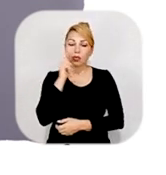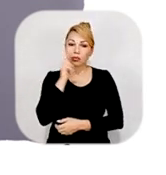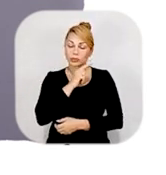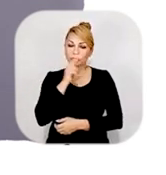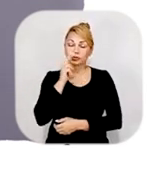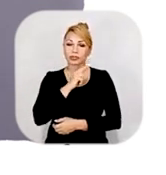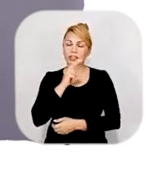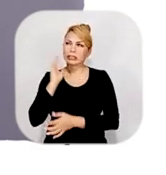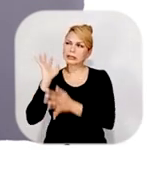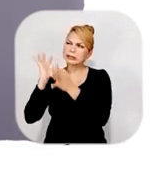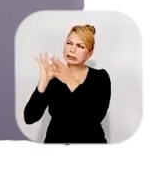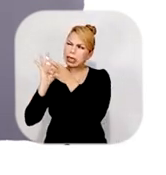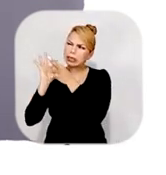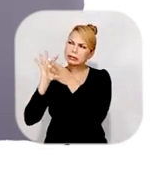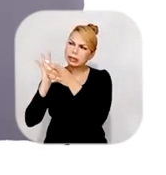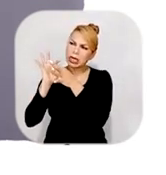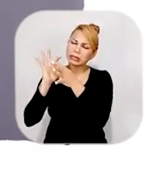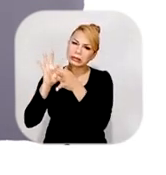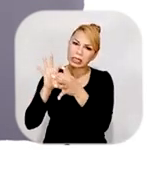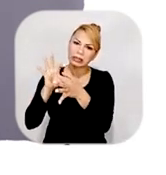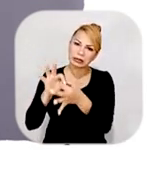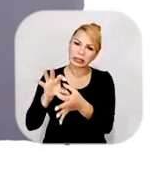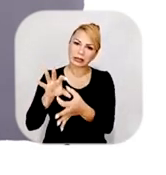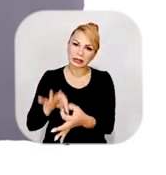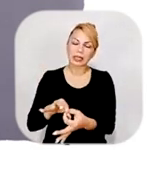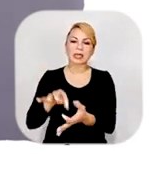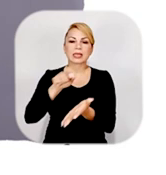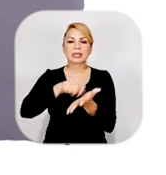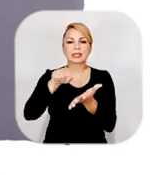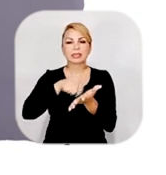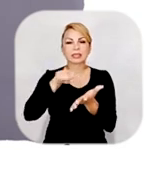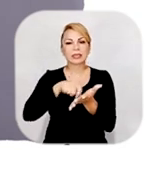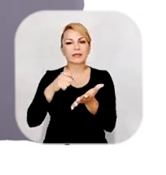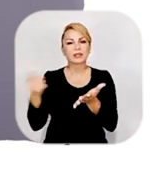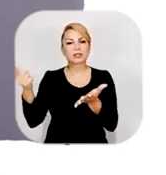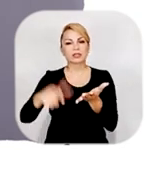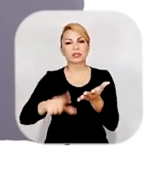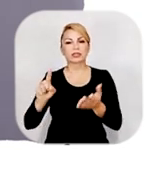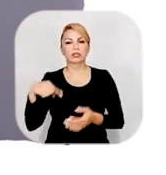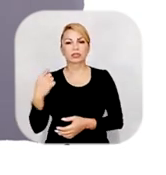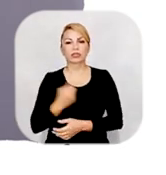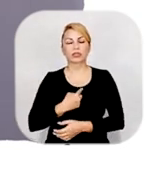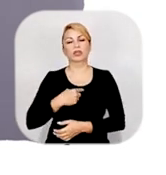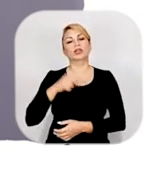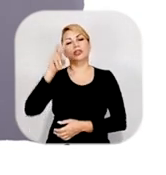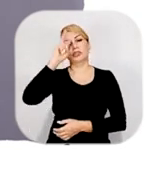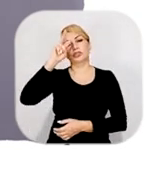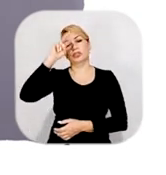essas histórias para poder escrever, reescrever a história, a nossa própria história brasileira mesmo,